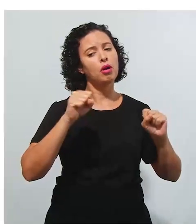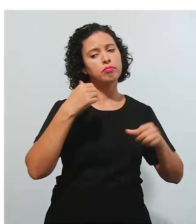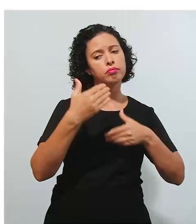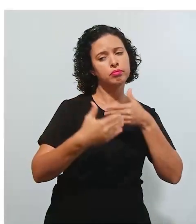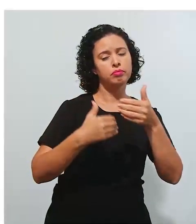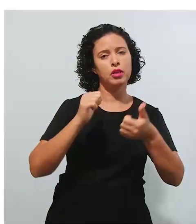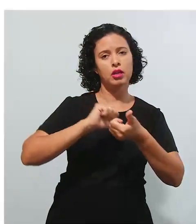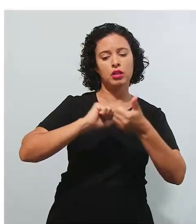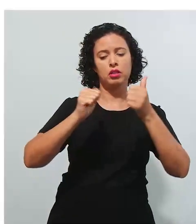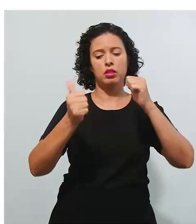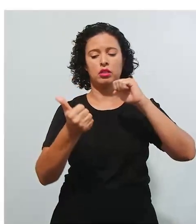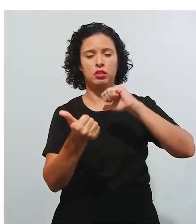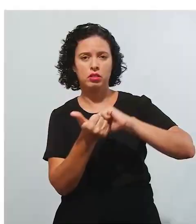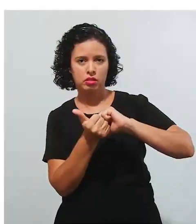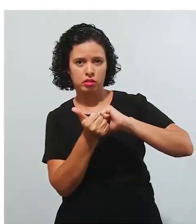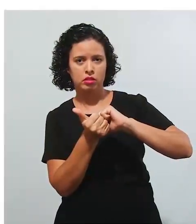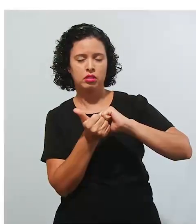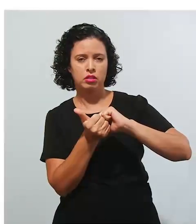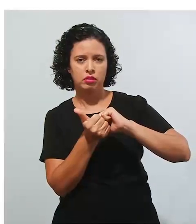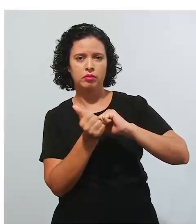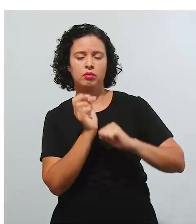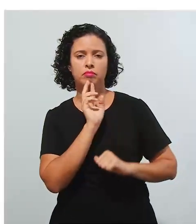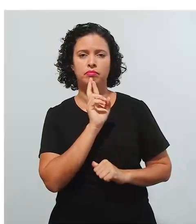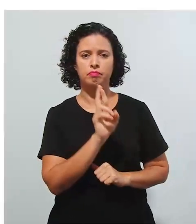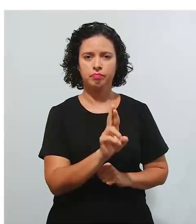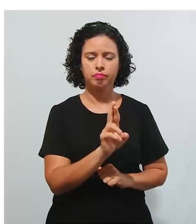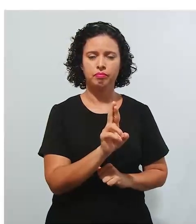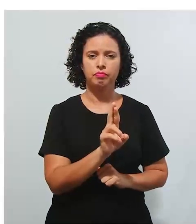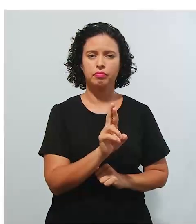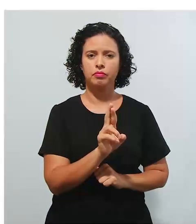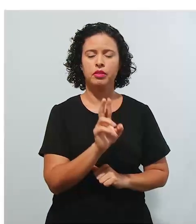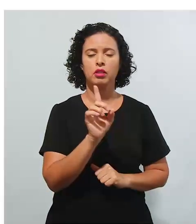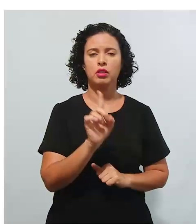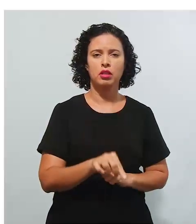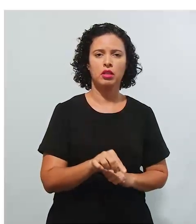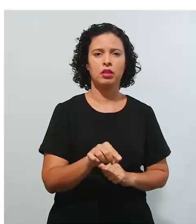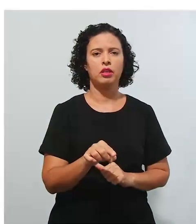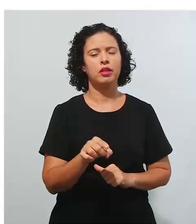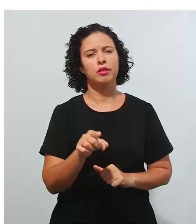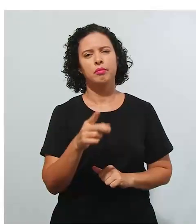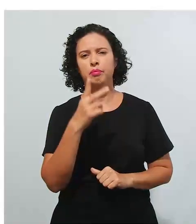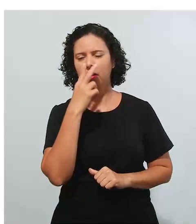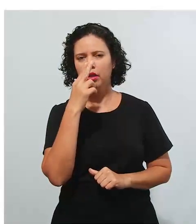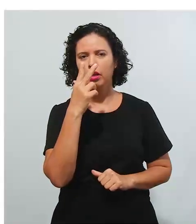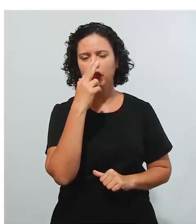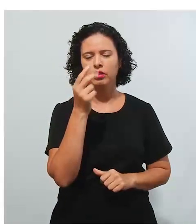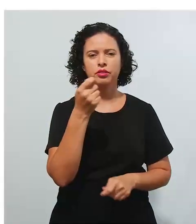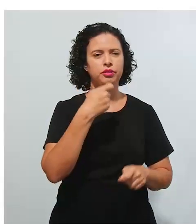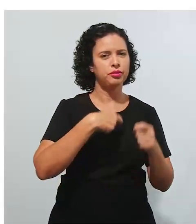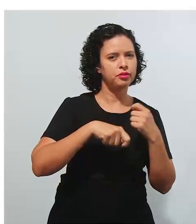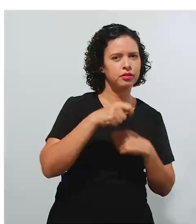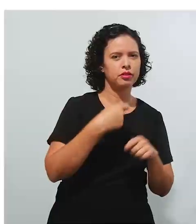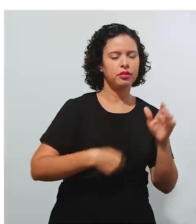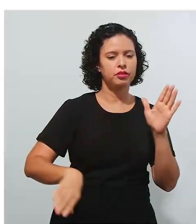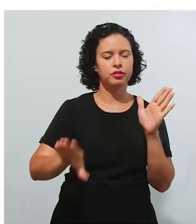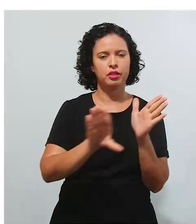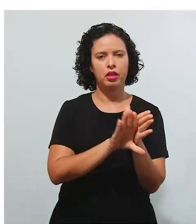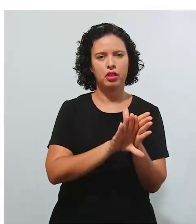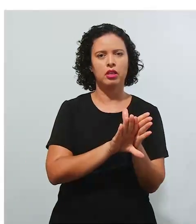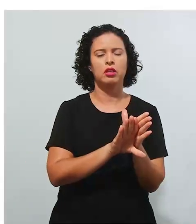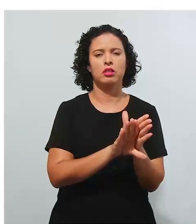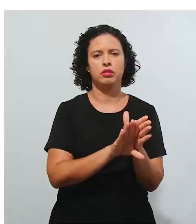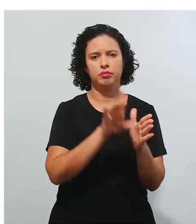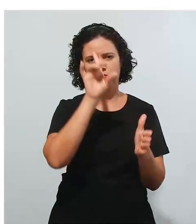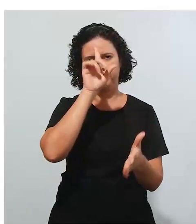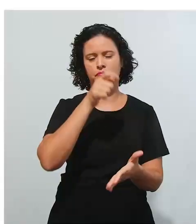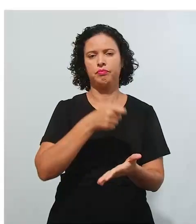os problemas e as soluções apresentadas. Essa é uma fase de negociação, até a chegada na